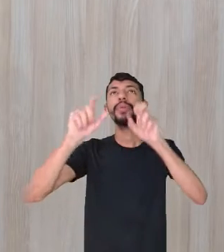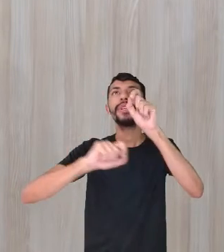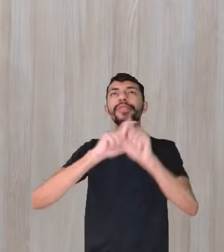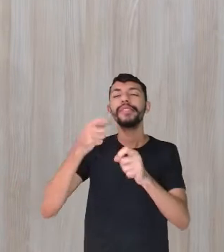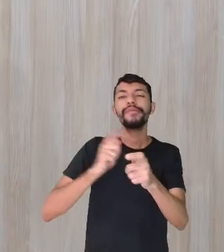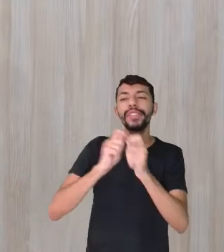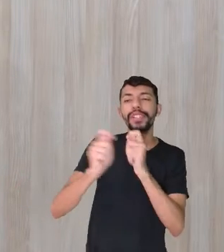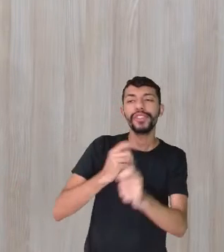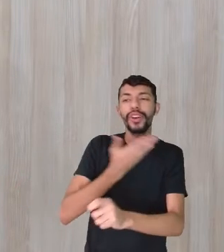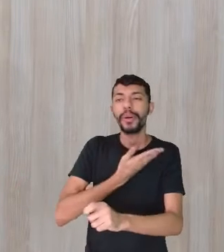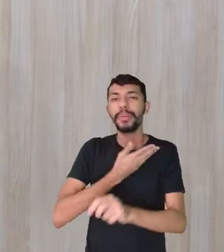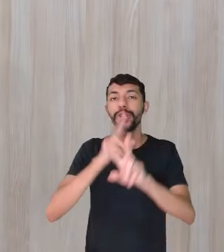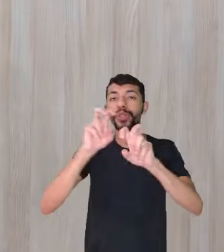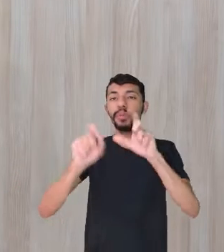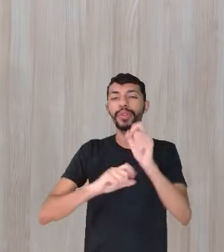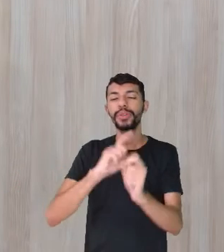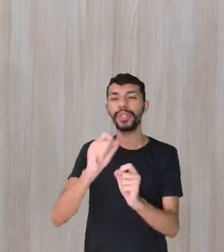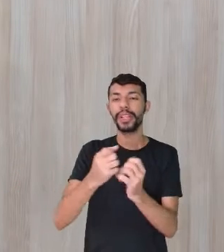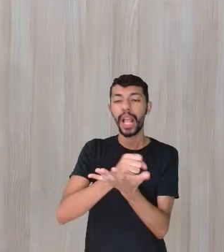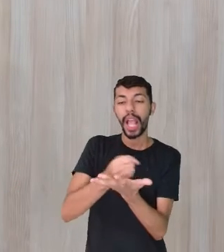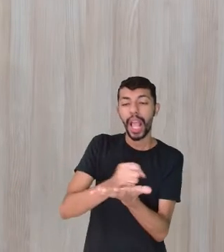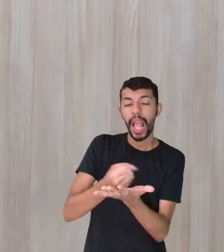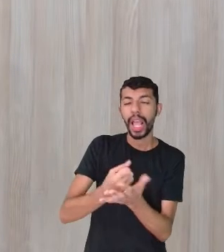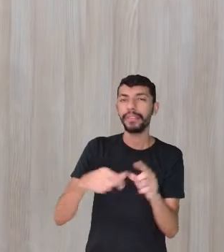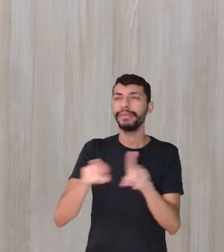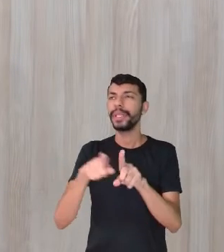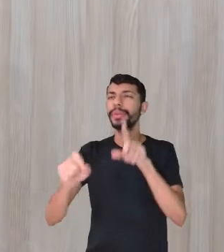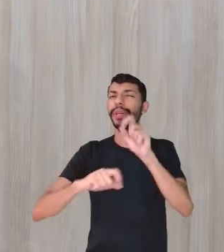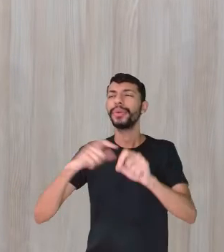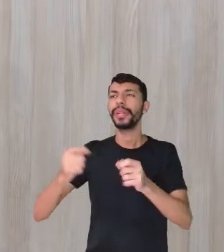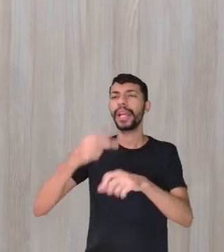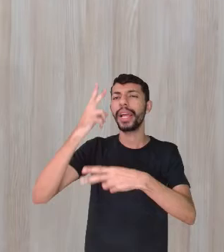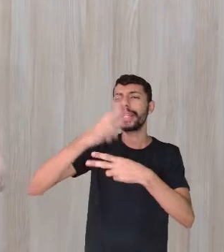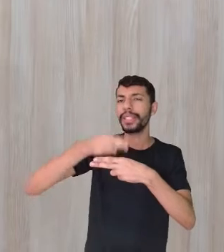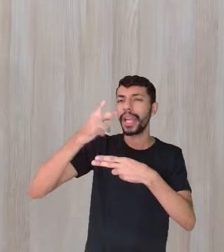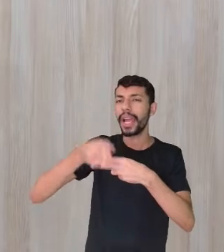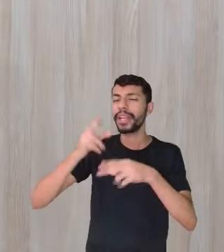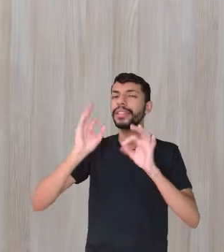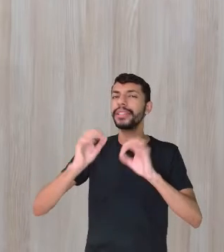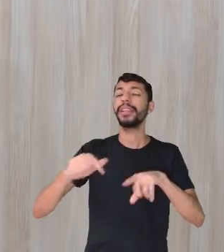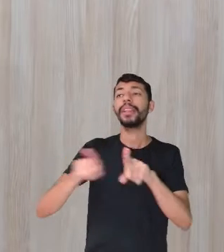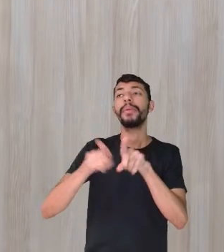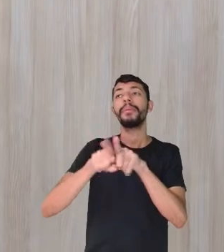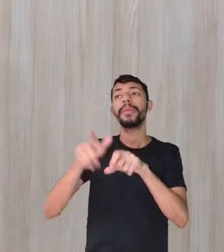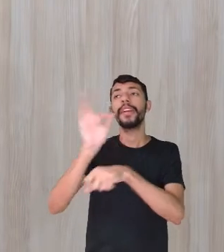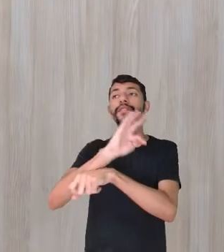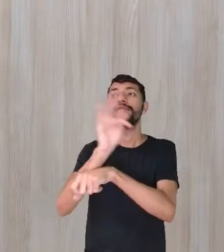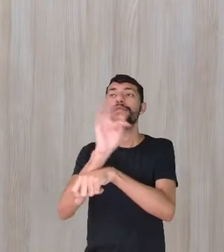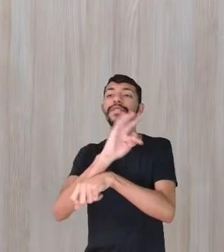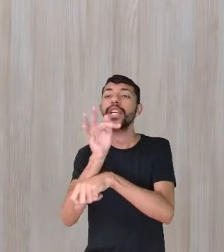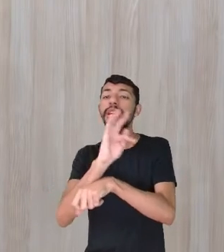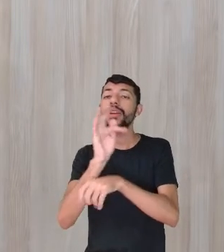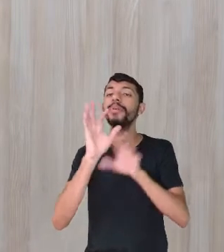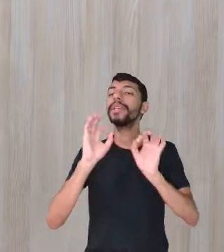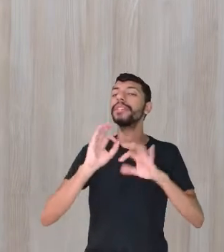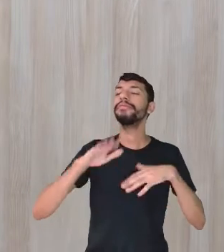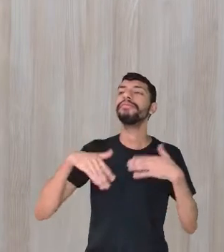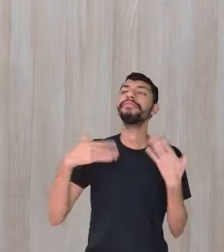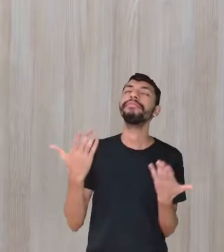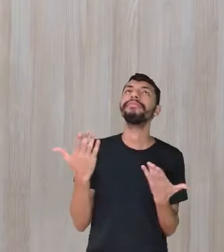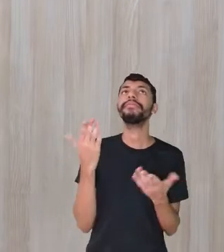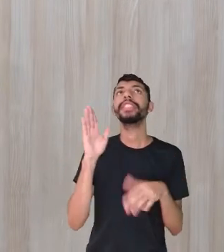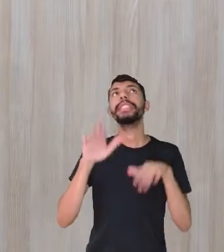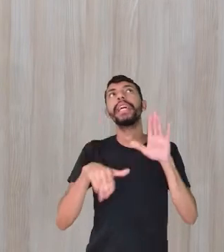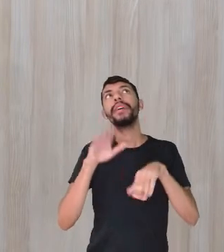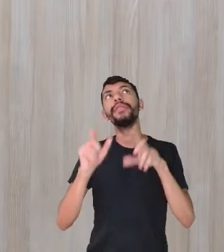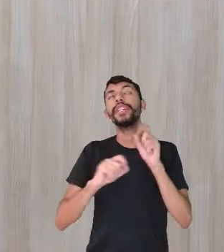jogos eletrônicos, sobre séries, sobre filmes, sobre, de